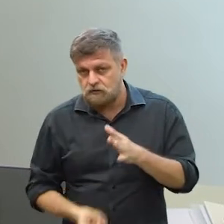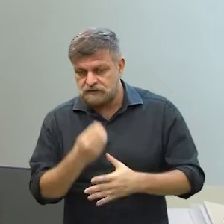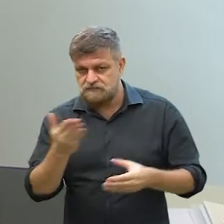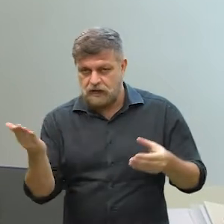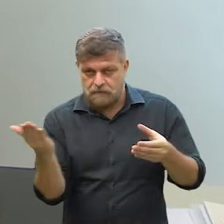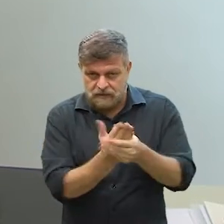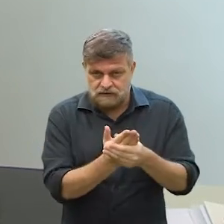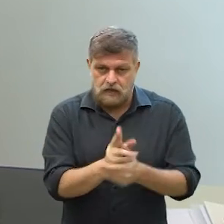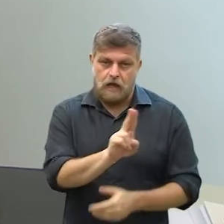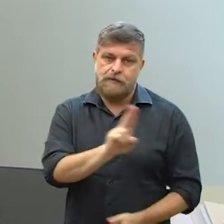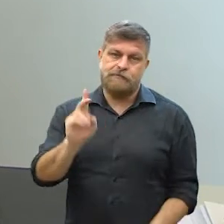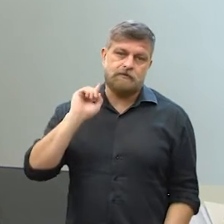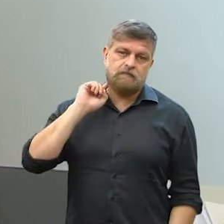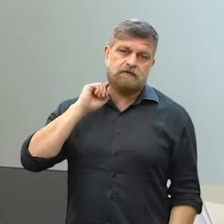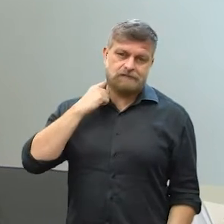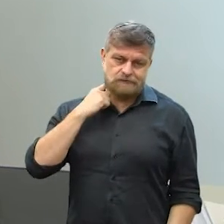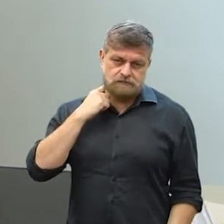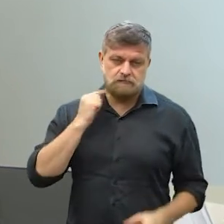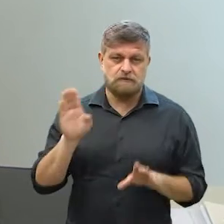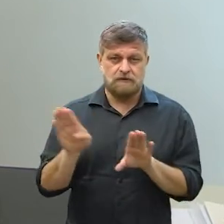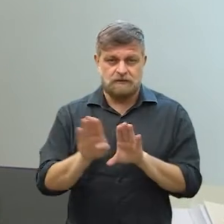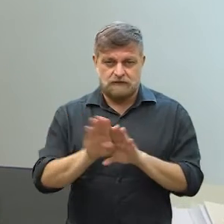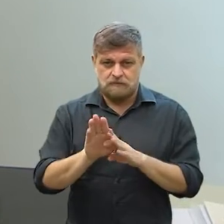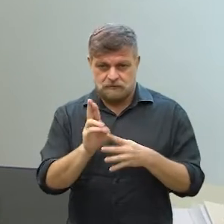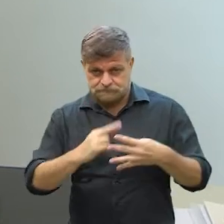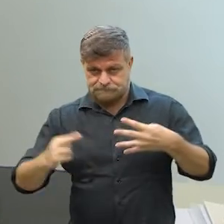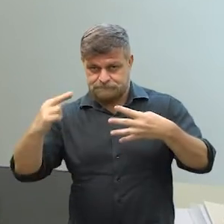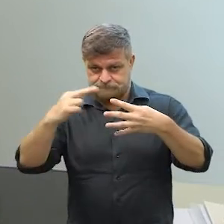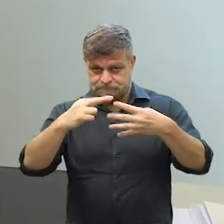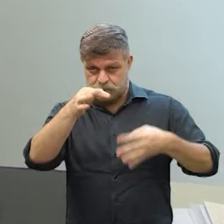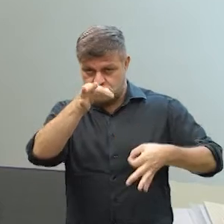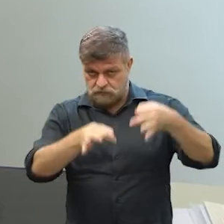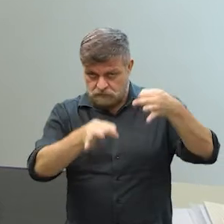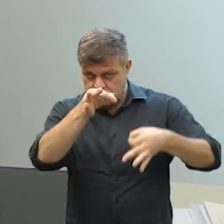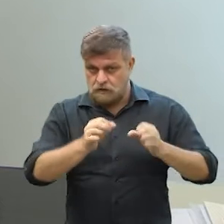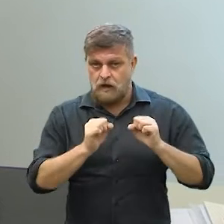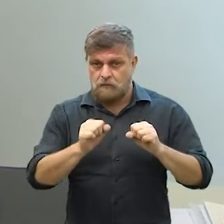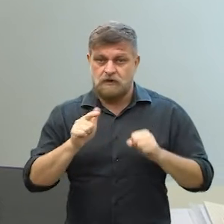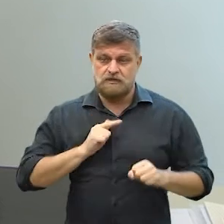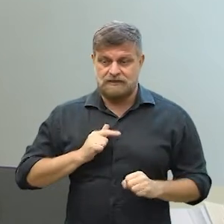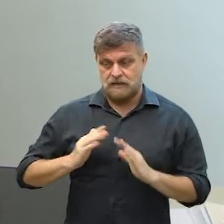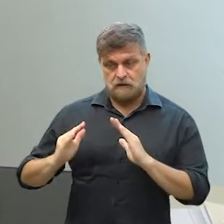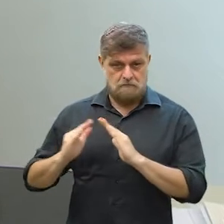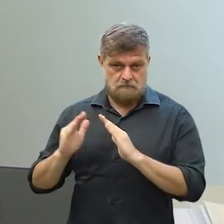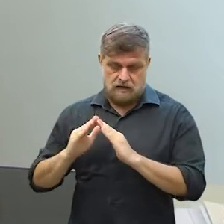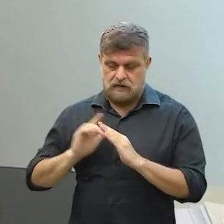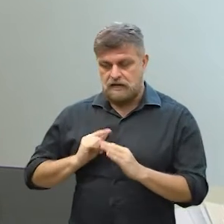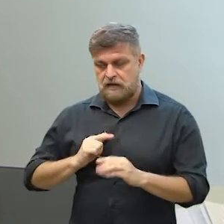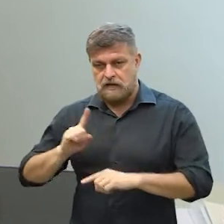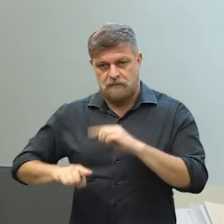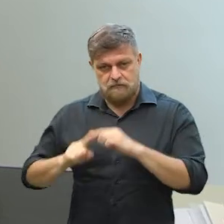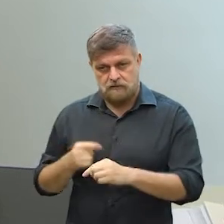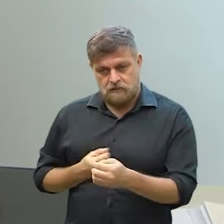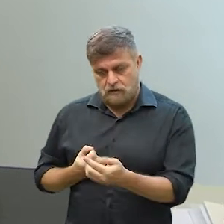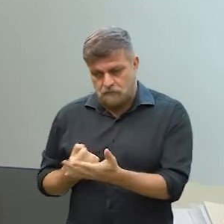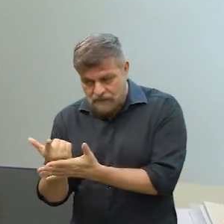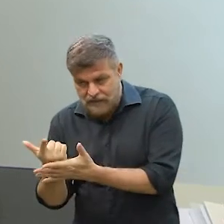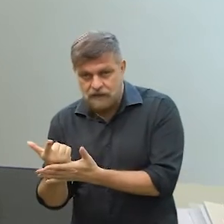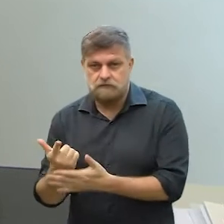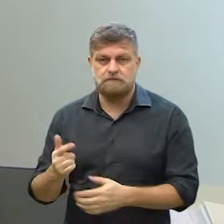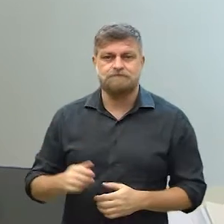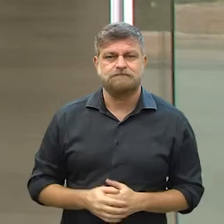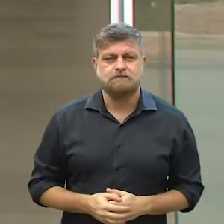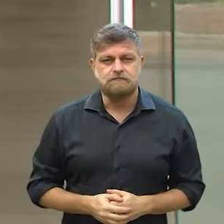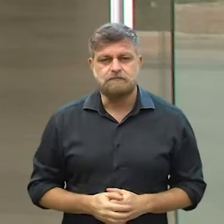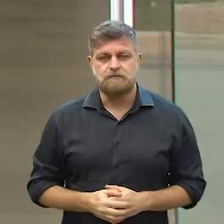vai a protesto e o nome da pessoa fica suja né em última instância vai para justiça mesmo e pode até ter um bem tem orado para